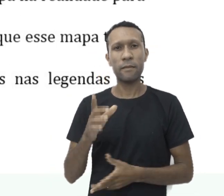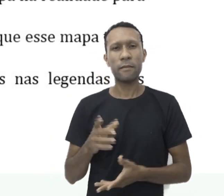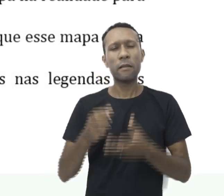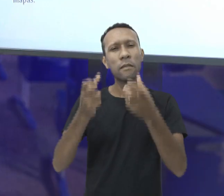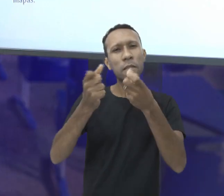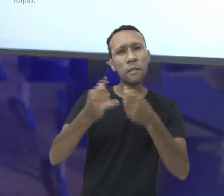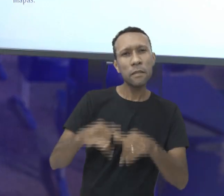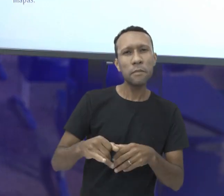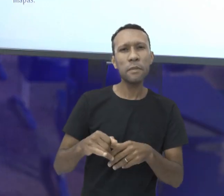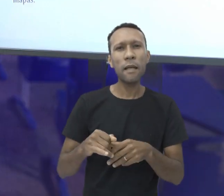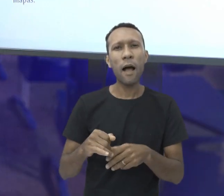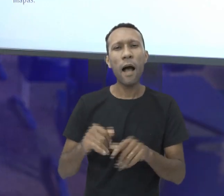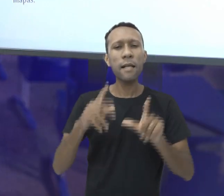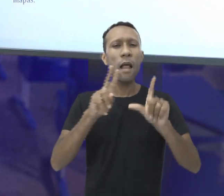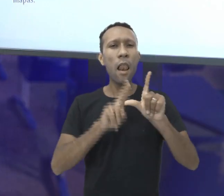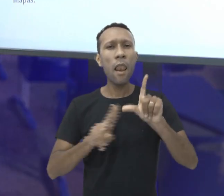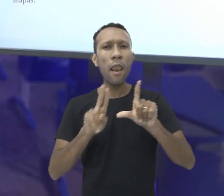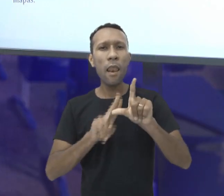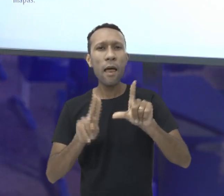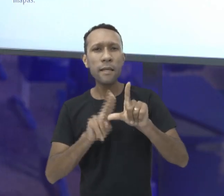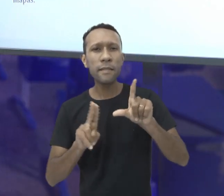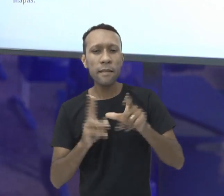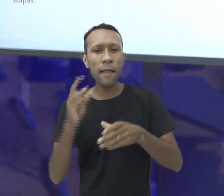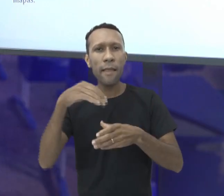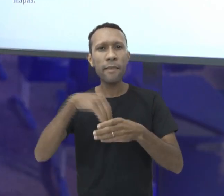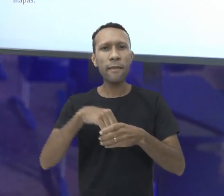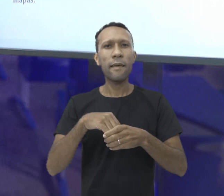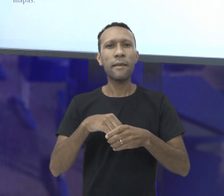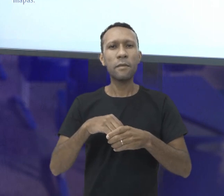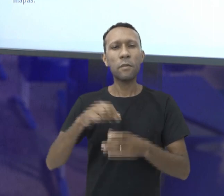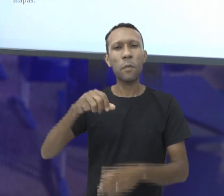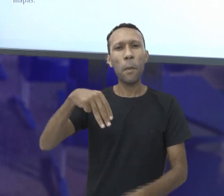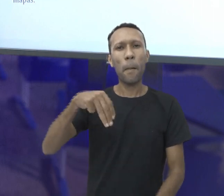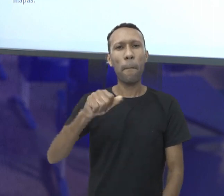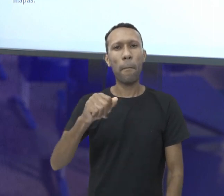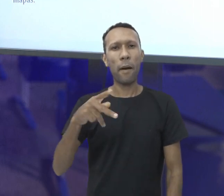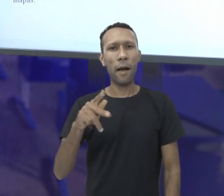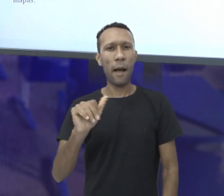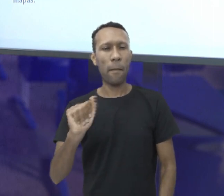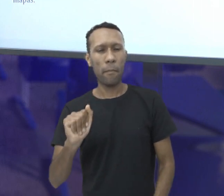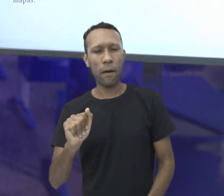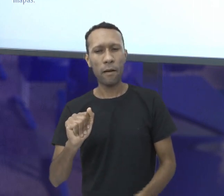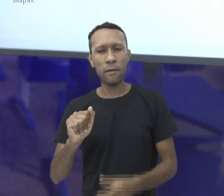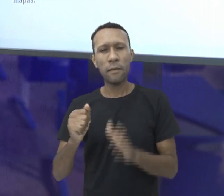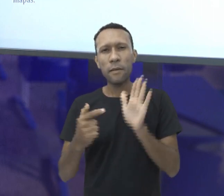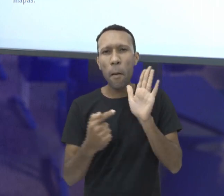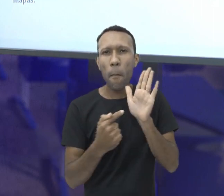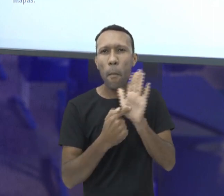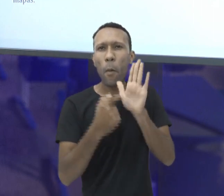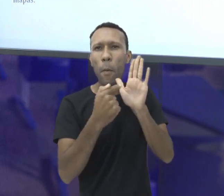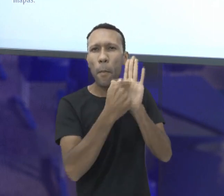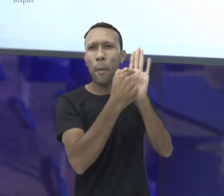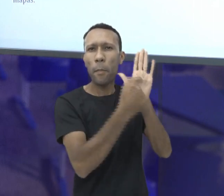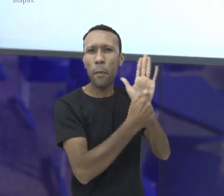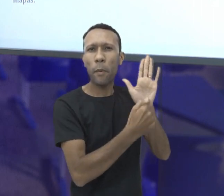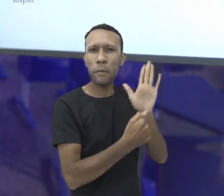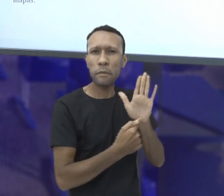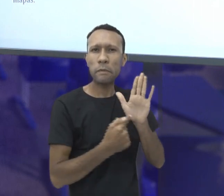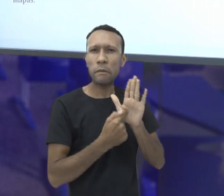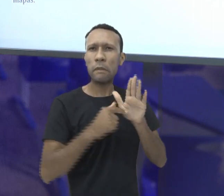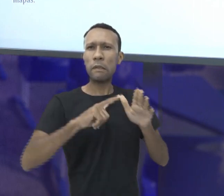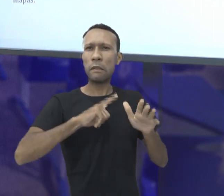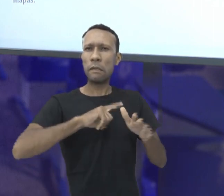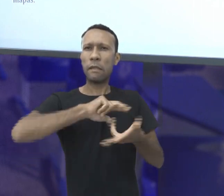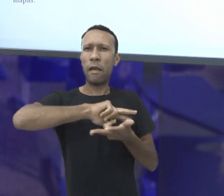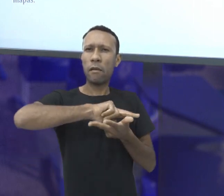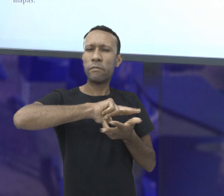dos mapas. Você vai dizer as legendas. Lá está a localização de pontos de referência às capitais federais, estaduais,